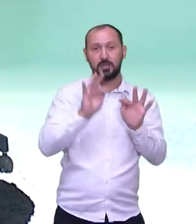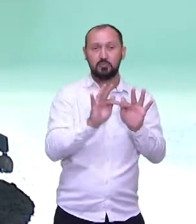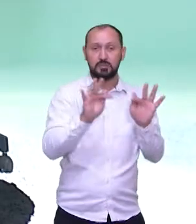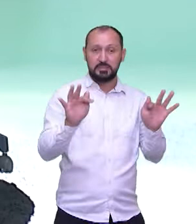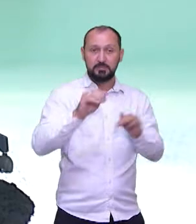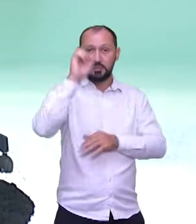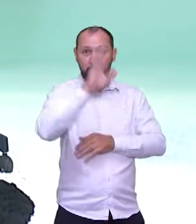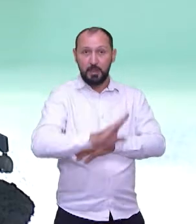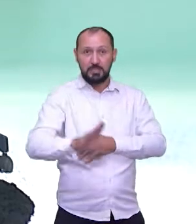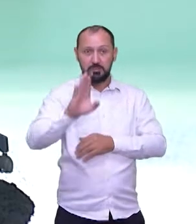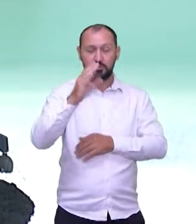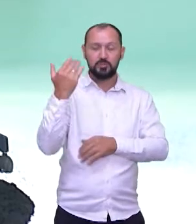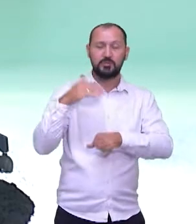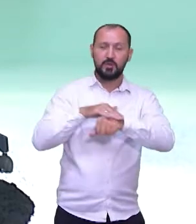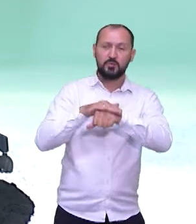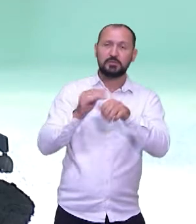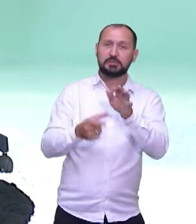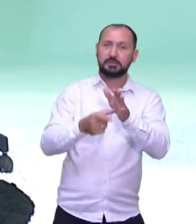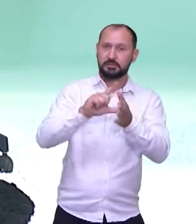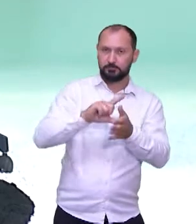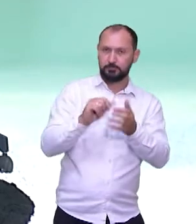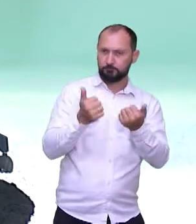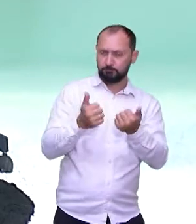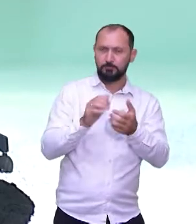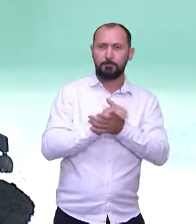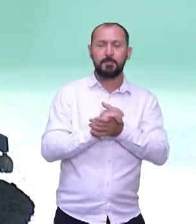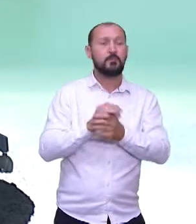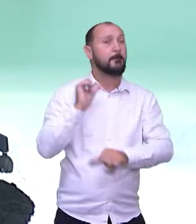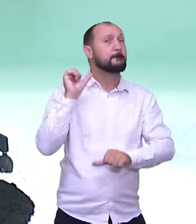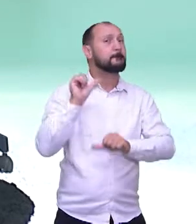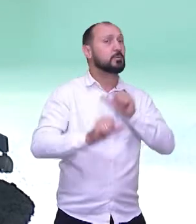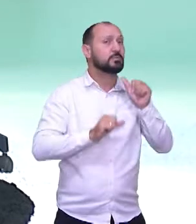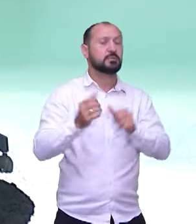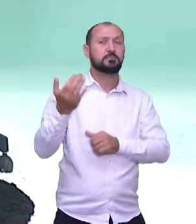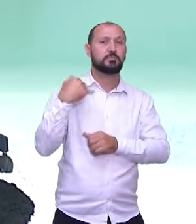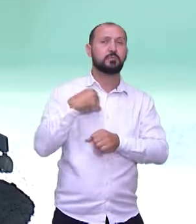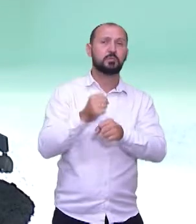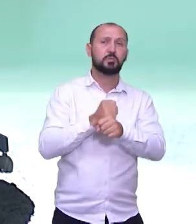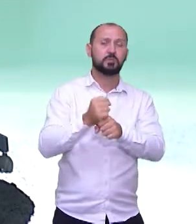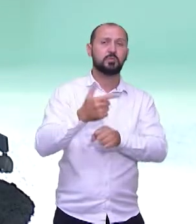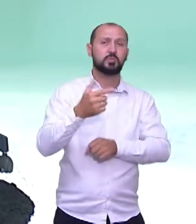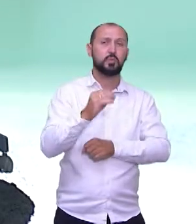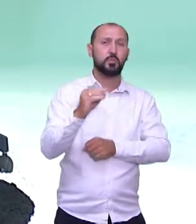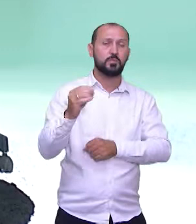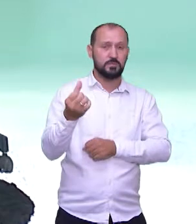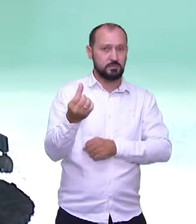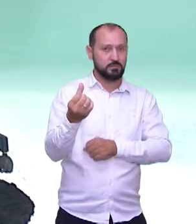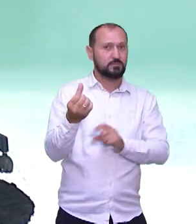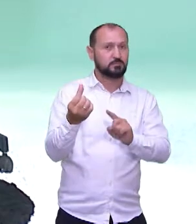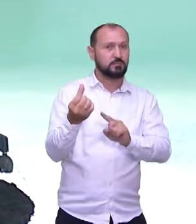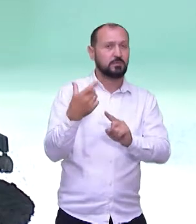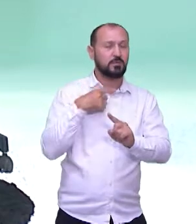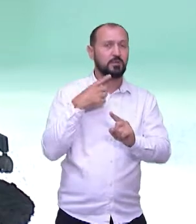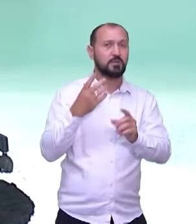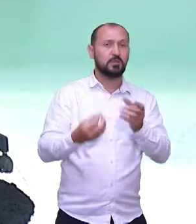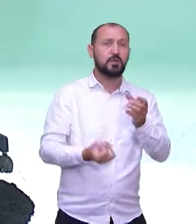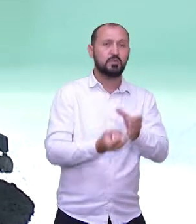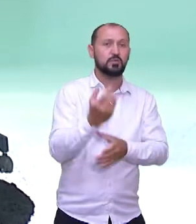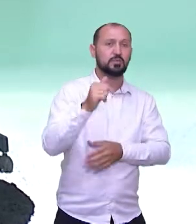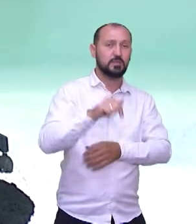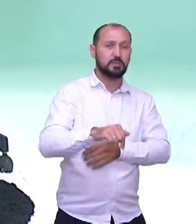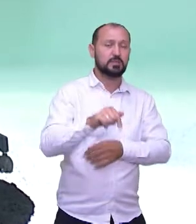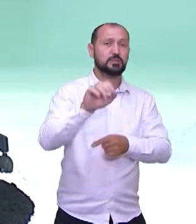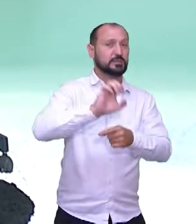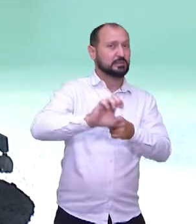Simples Nacional, a gente estava conversando antes de gravar o programa, foi uma revolução à época, em 2006, e agora vocês querem implementar